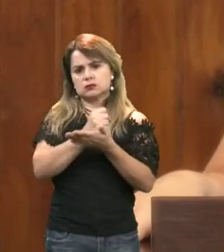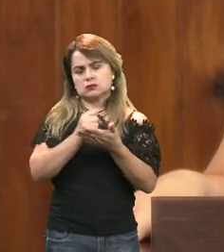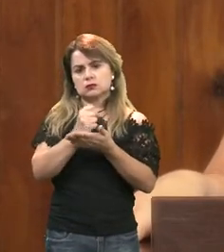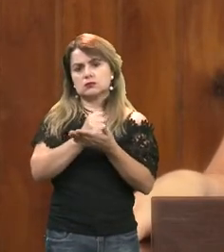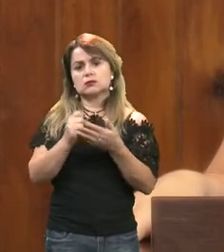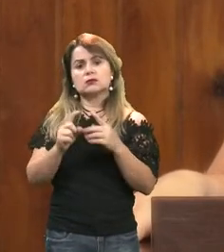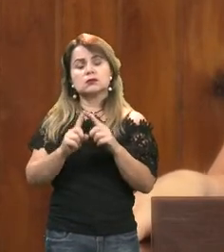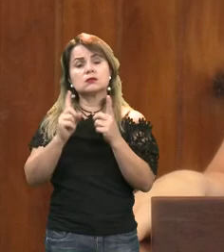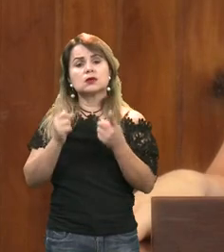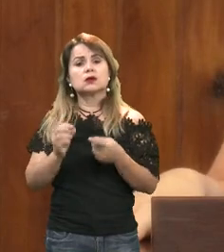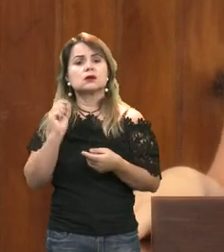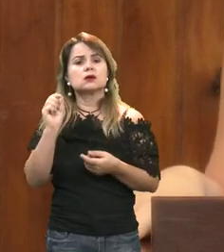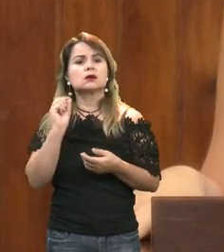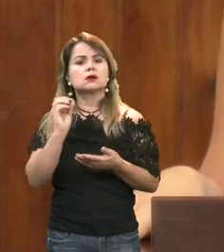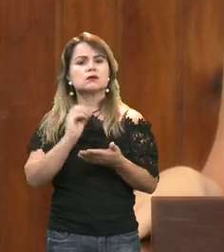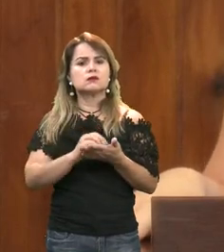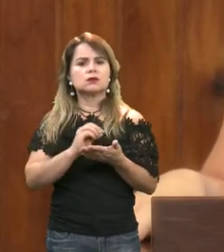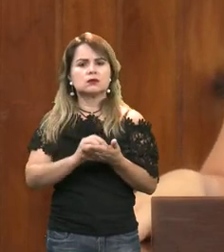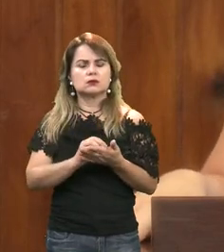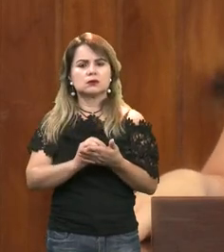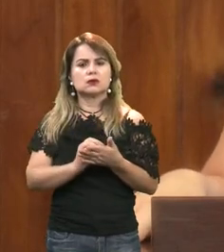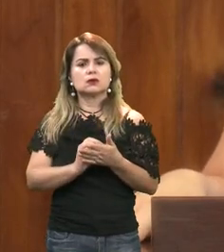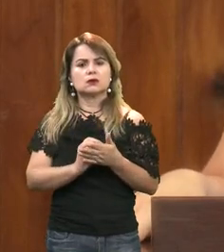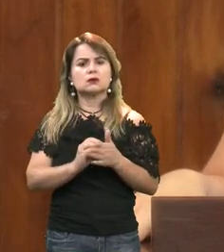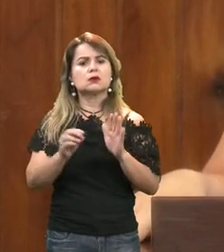falta? Regulamentação.